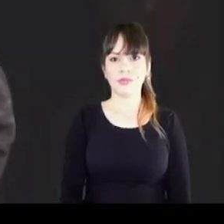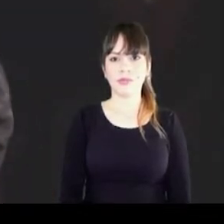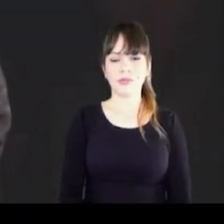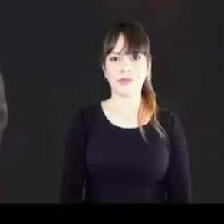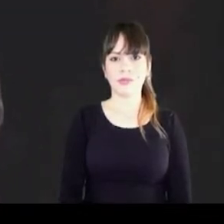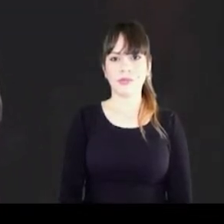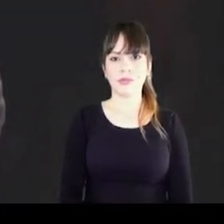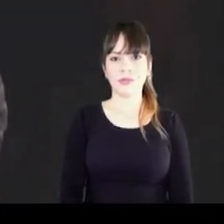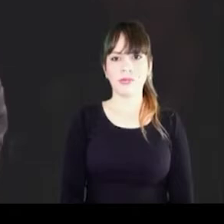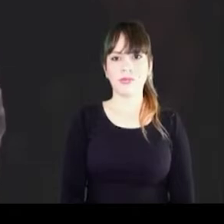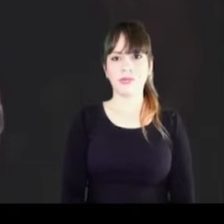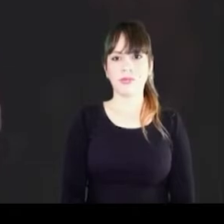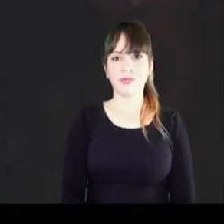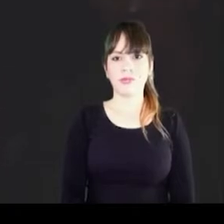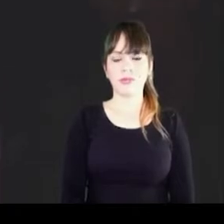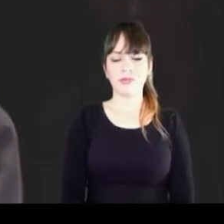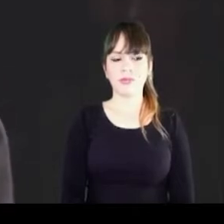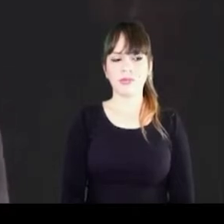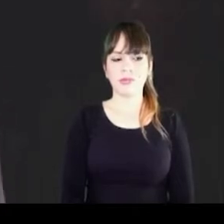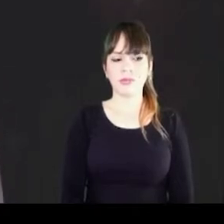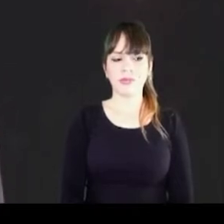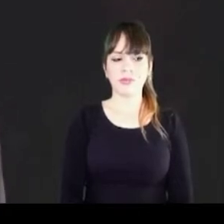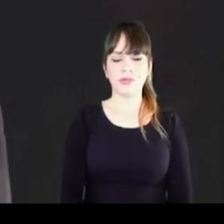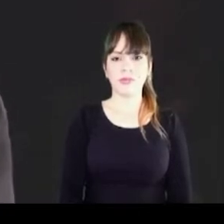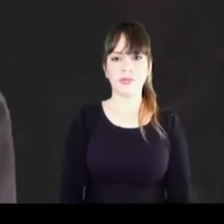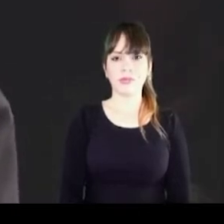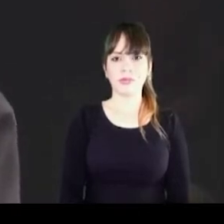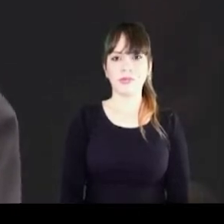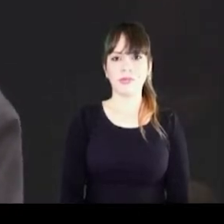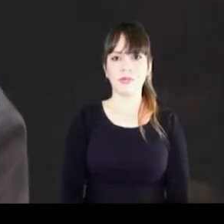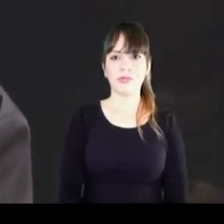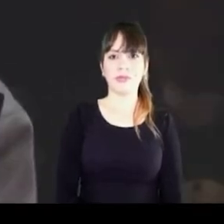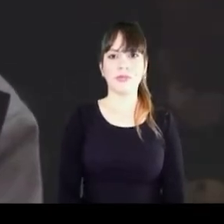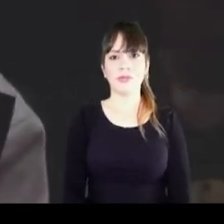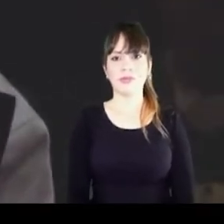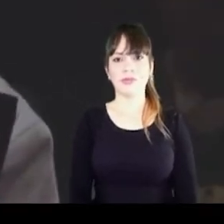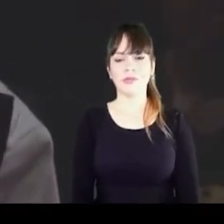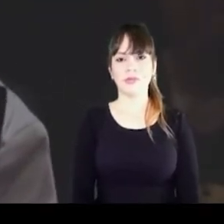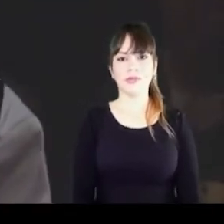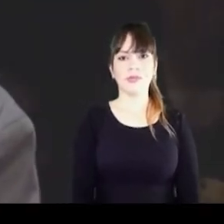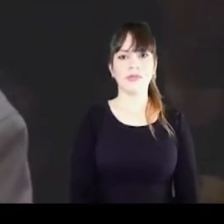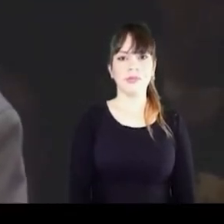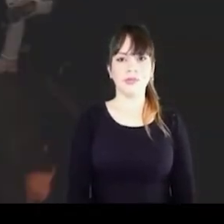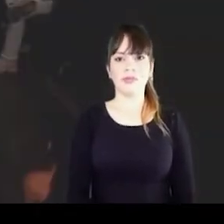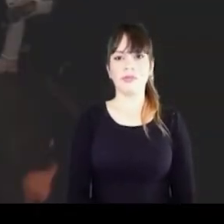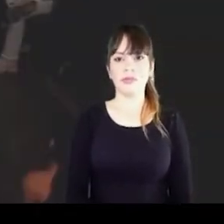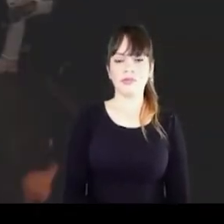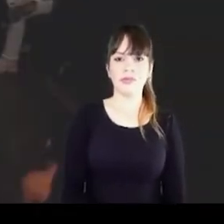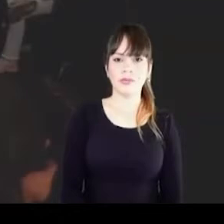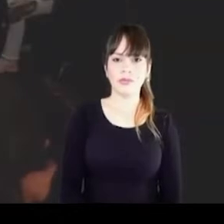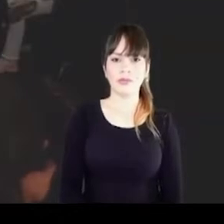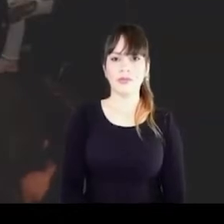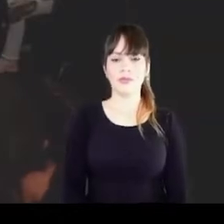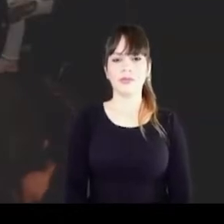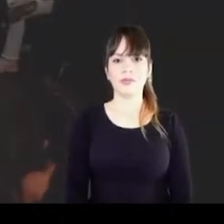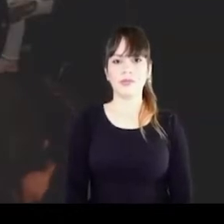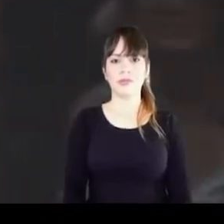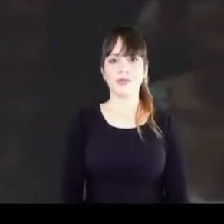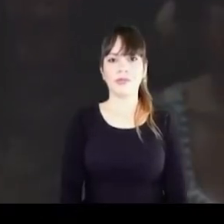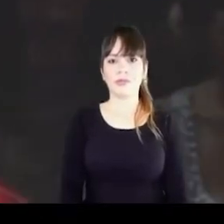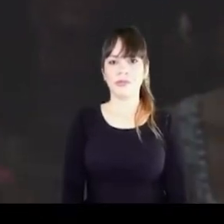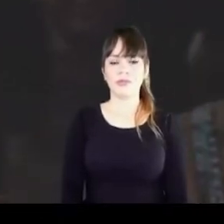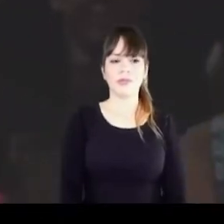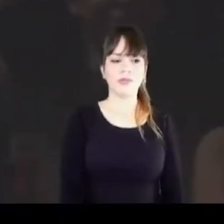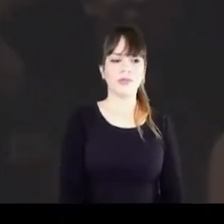Dorsal. Espinha dorsal. Se eu pudesse, eu arrancaria vértebra por vértebra. Eu sinto muito.